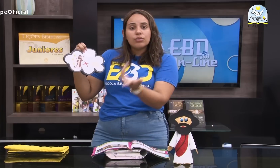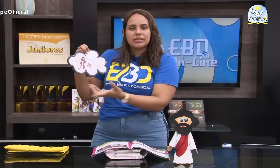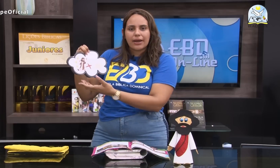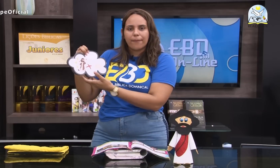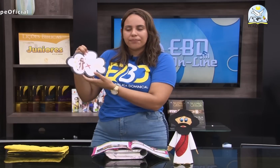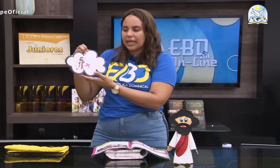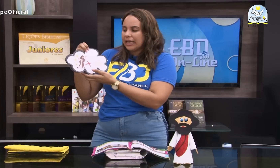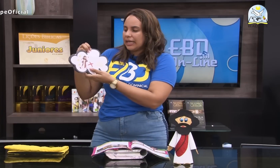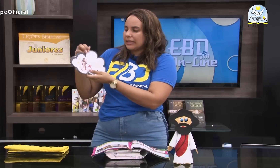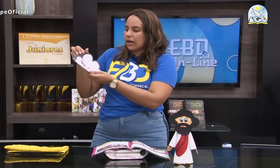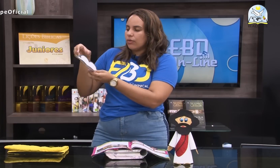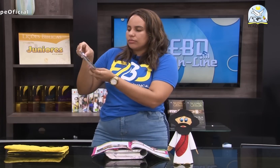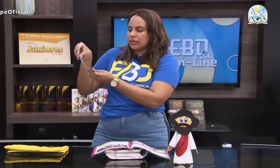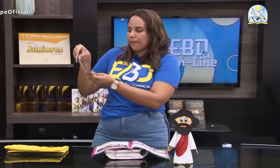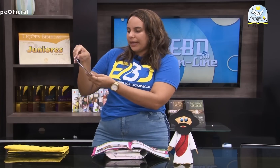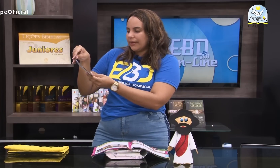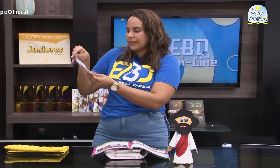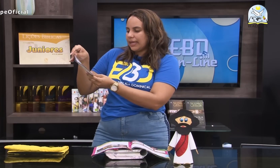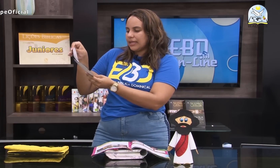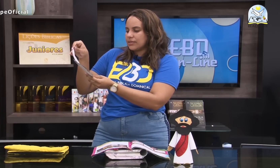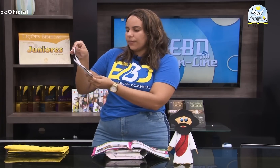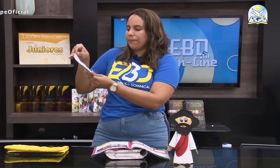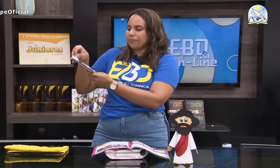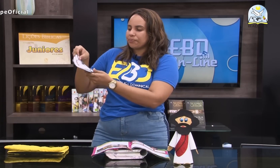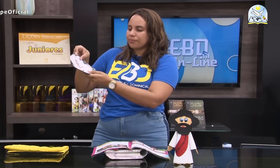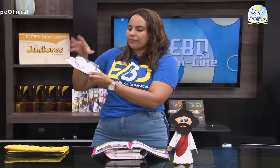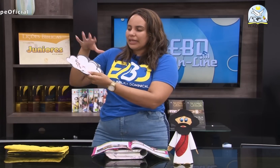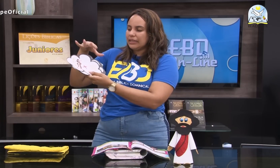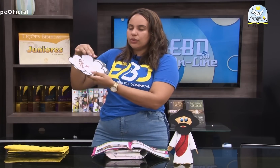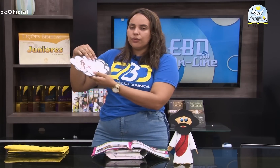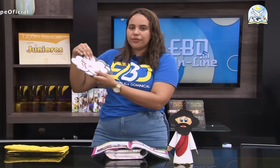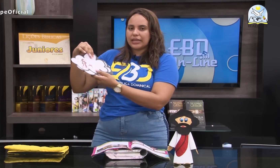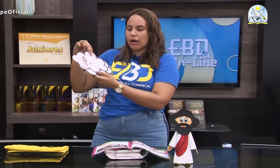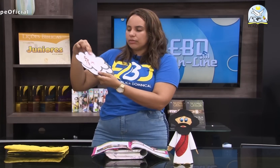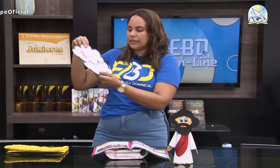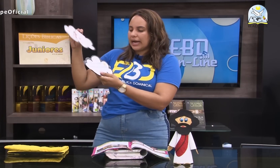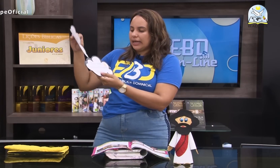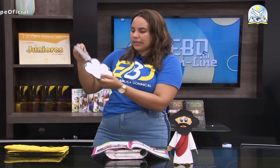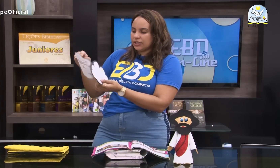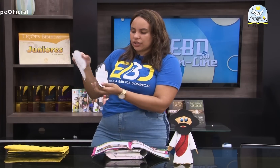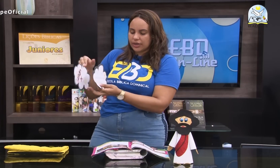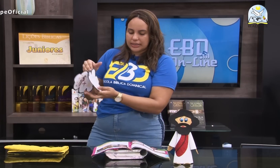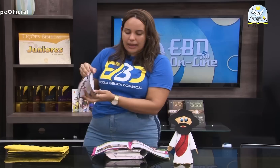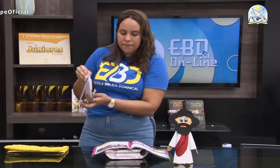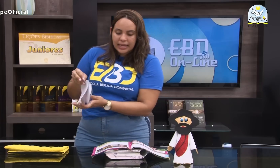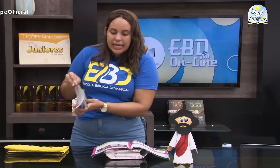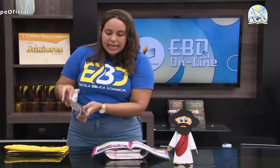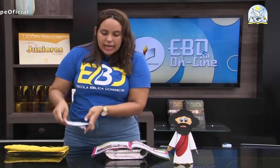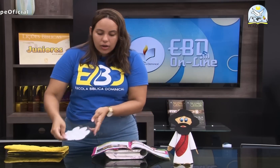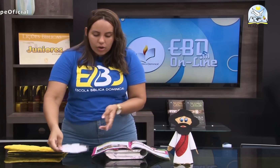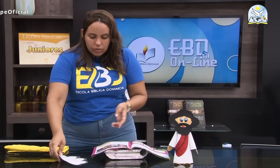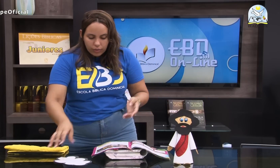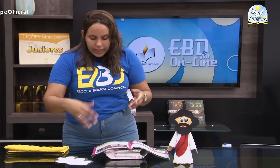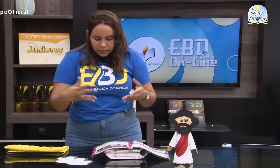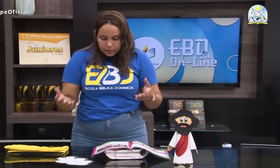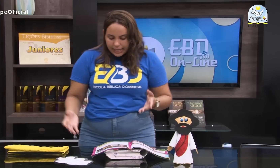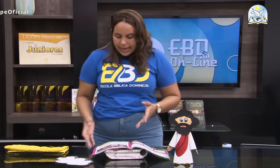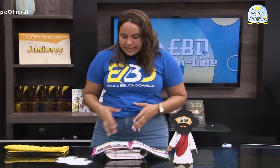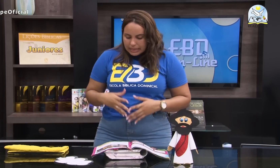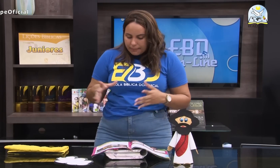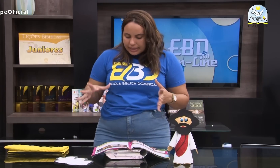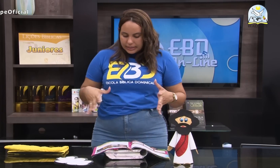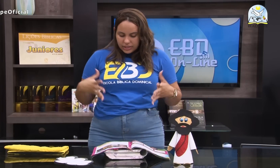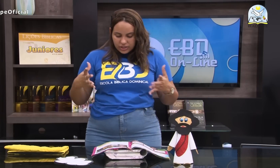herda o céu. Então, também tem isso no final da história, tá? E concluindo,